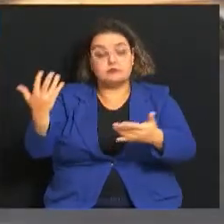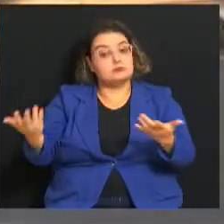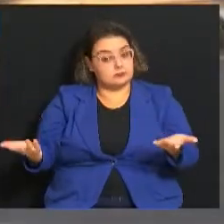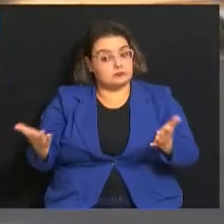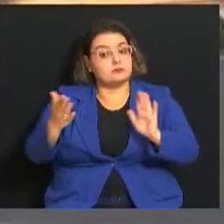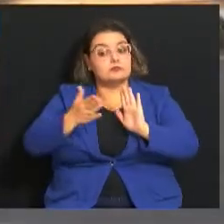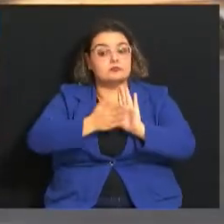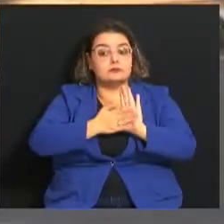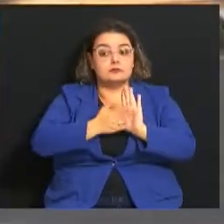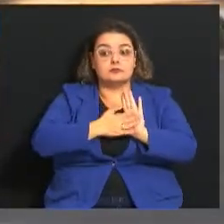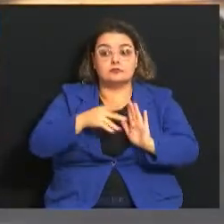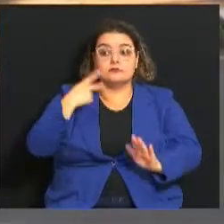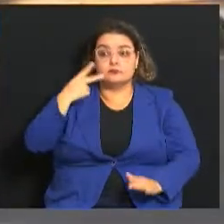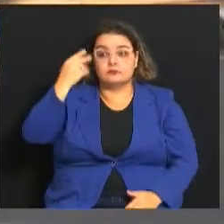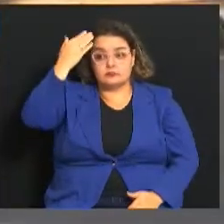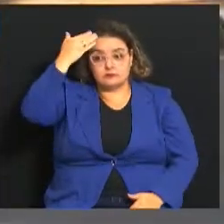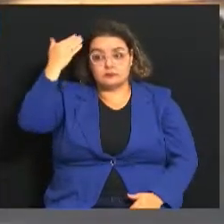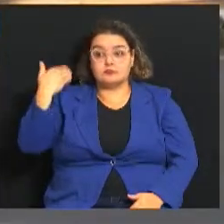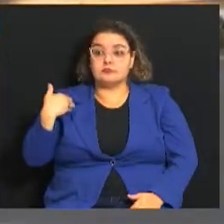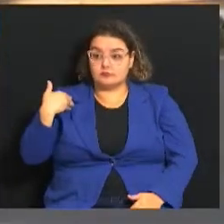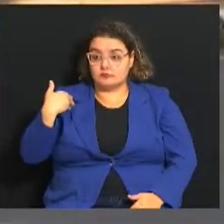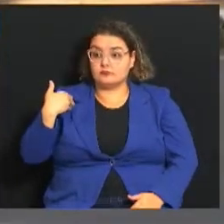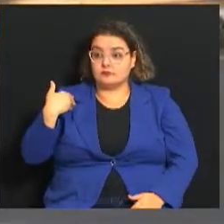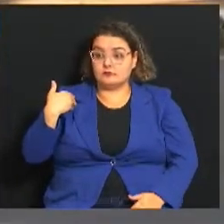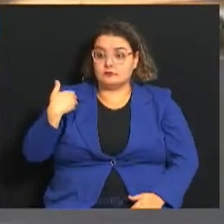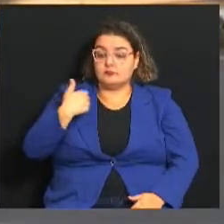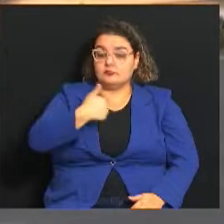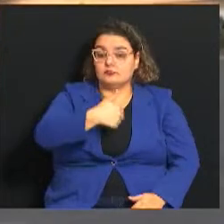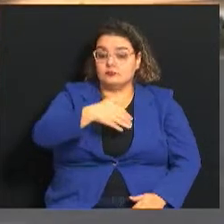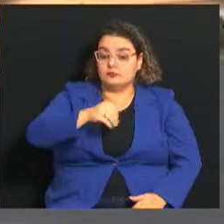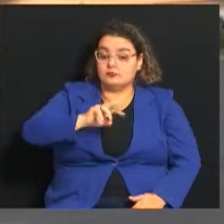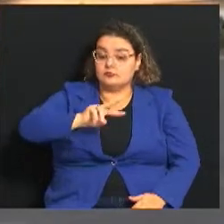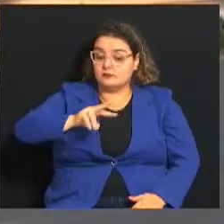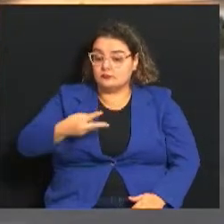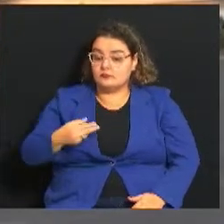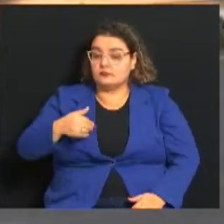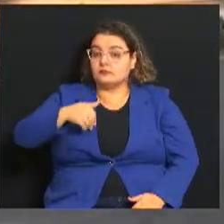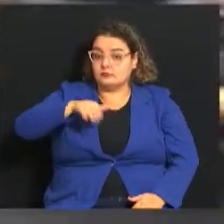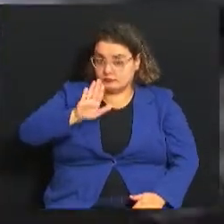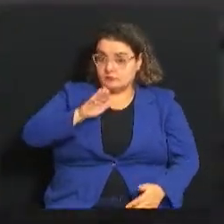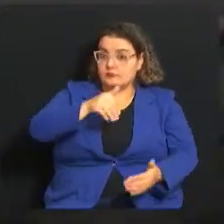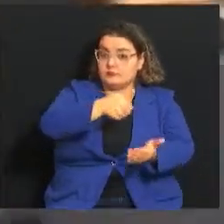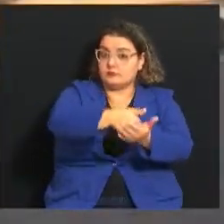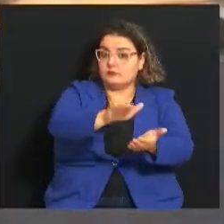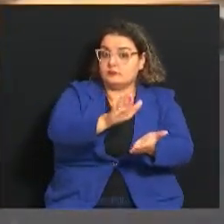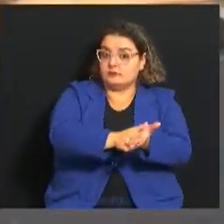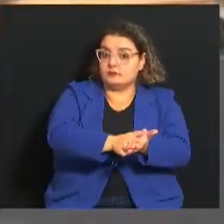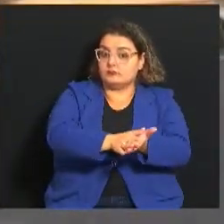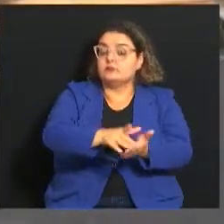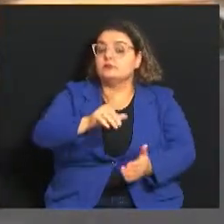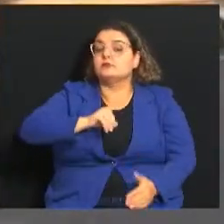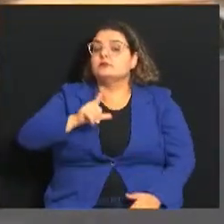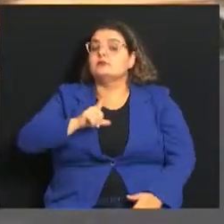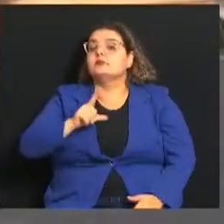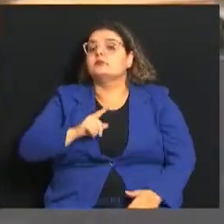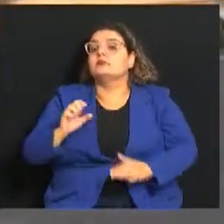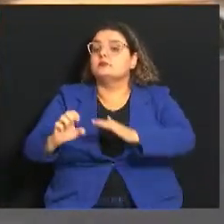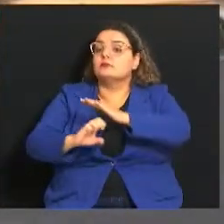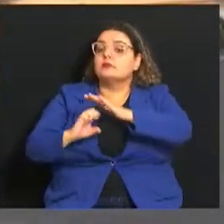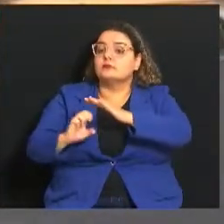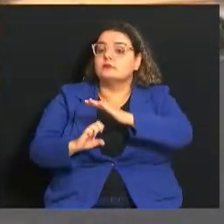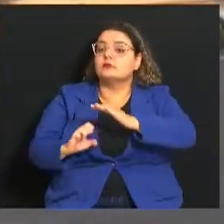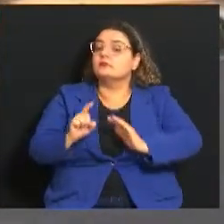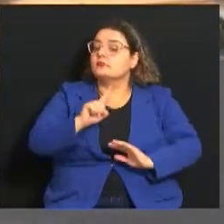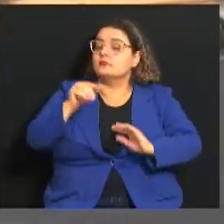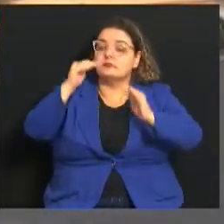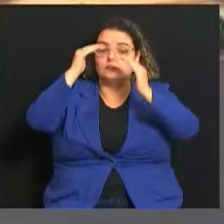proposta da parlamentar aumenta em 10 vezes as multas previstas para as empresas que não